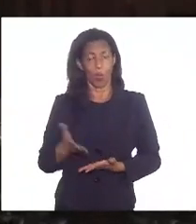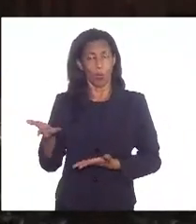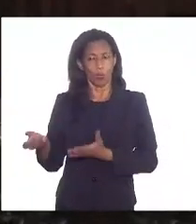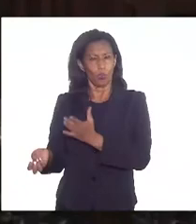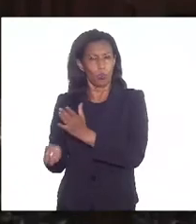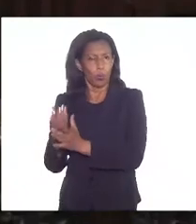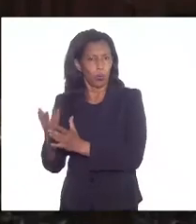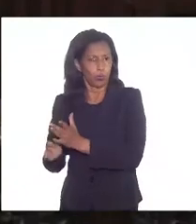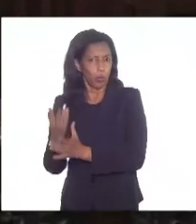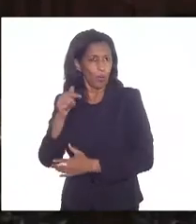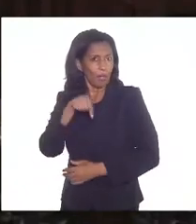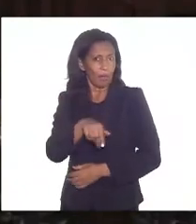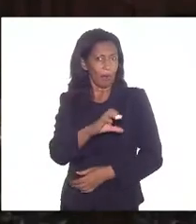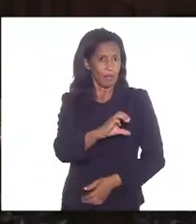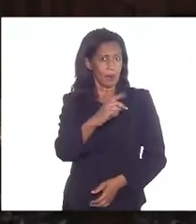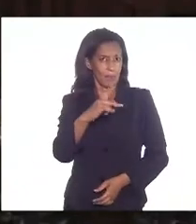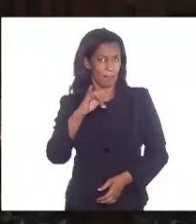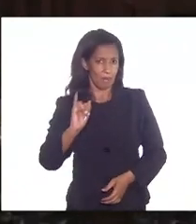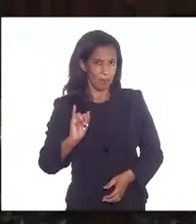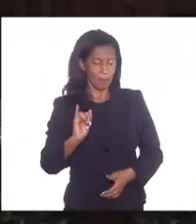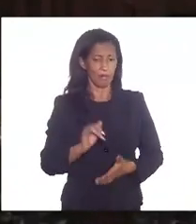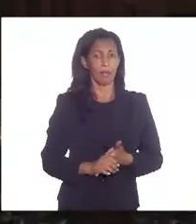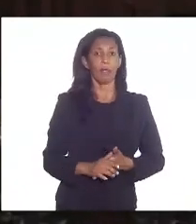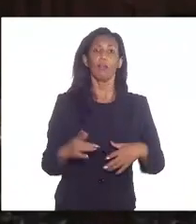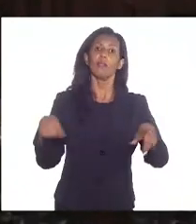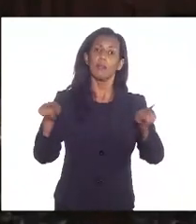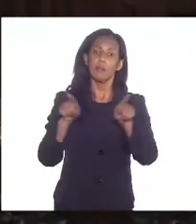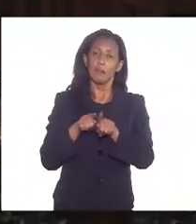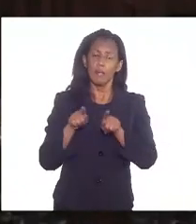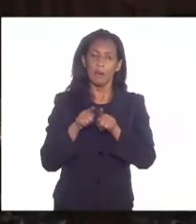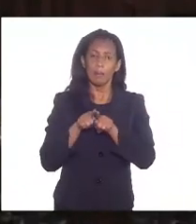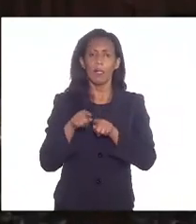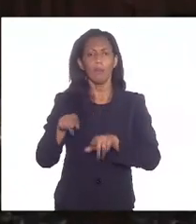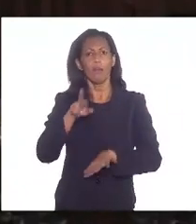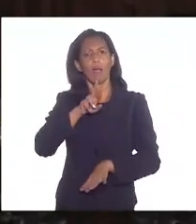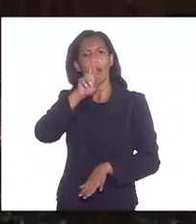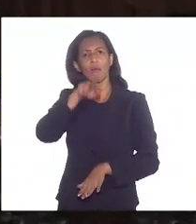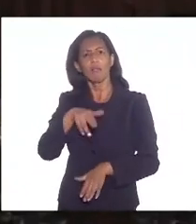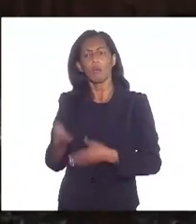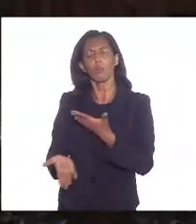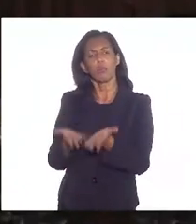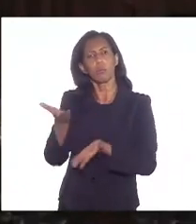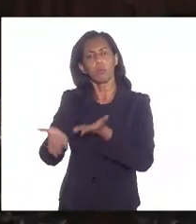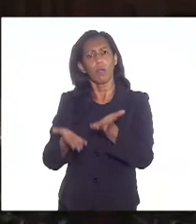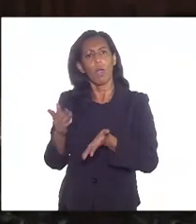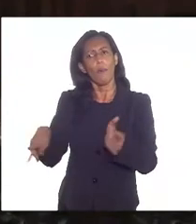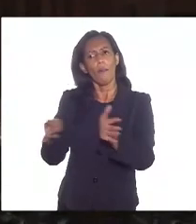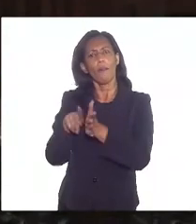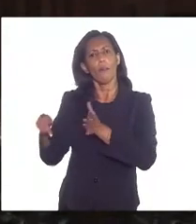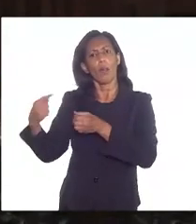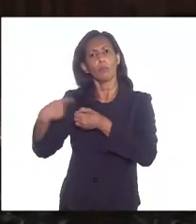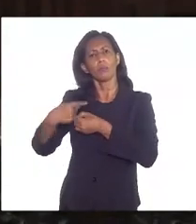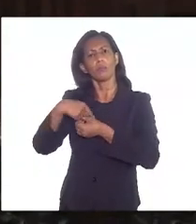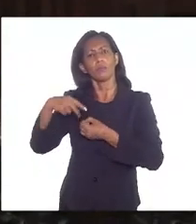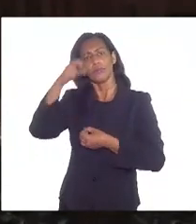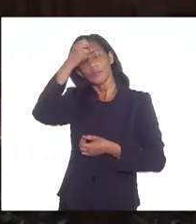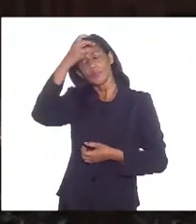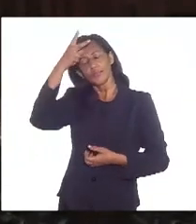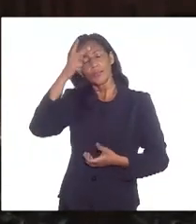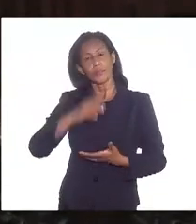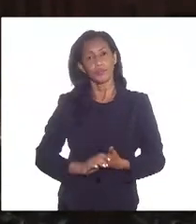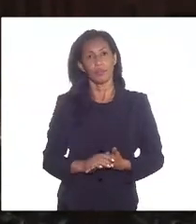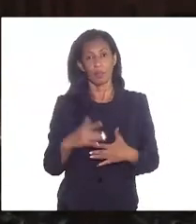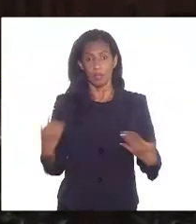produtores, está aqui na CPI a Onpetro, também, pela mesma razão, cuidar dos recursos municipais. Então, esse